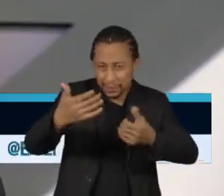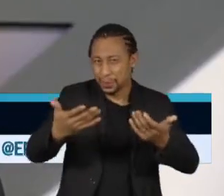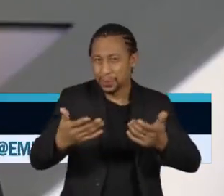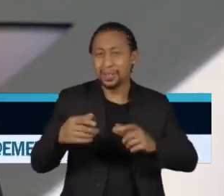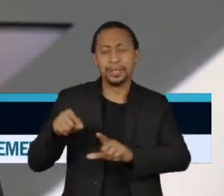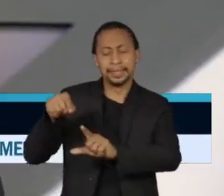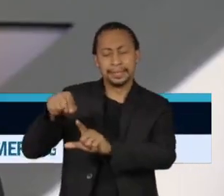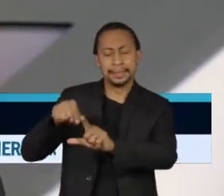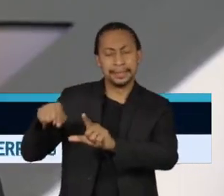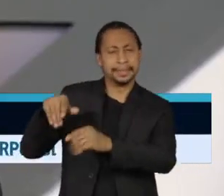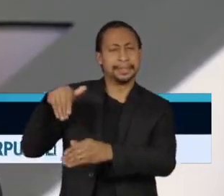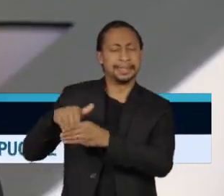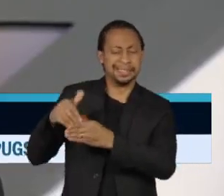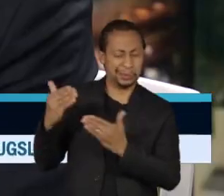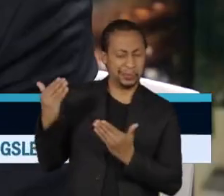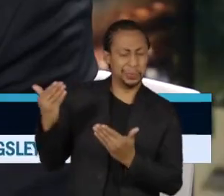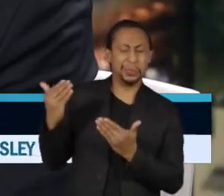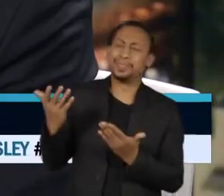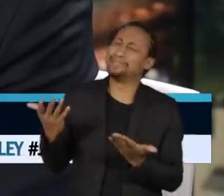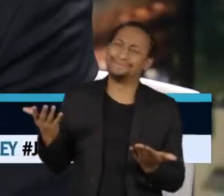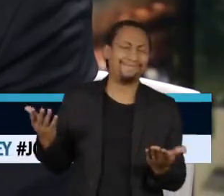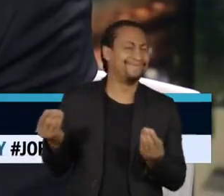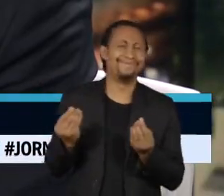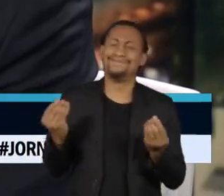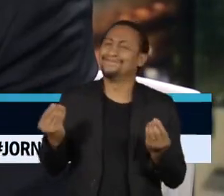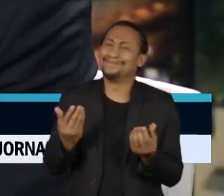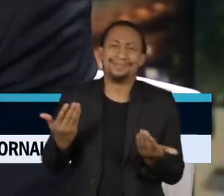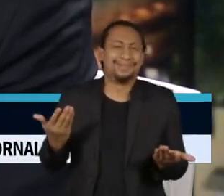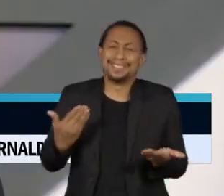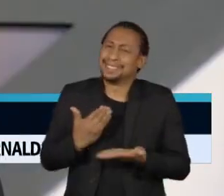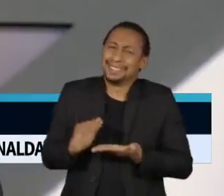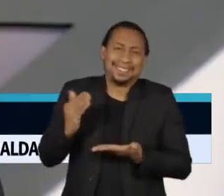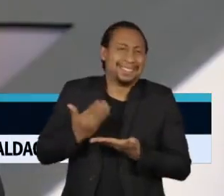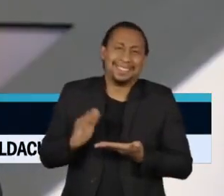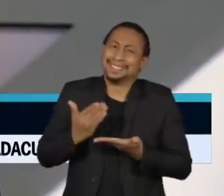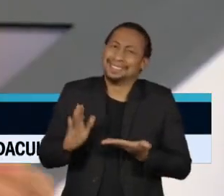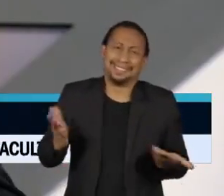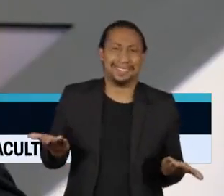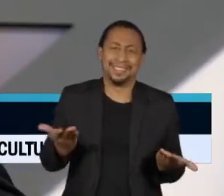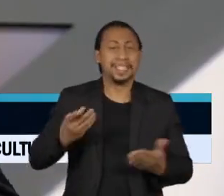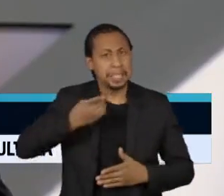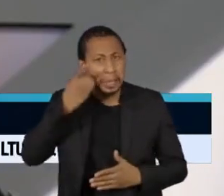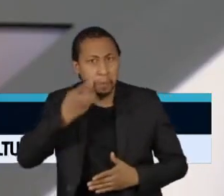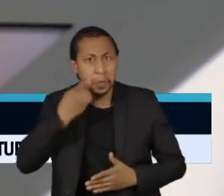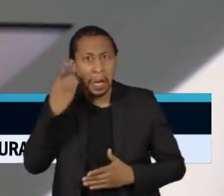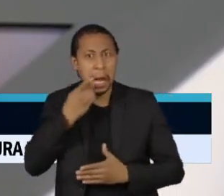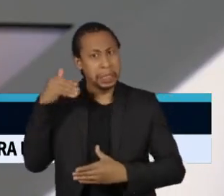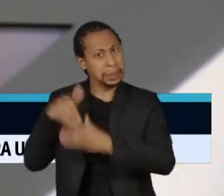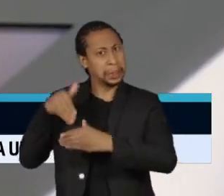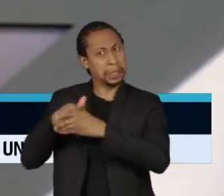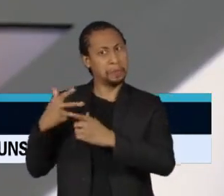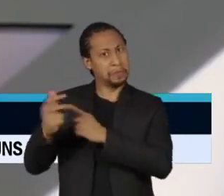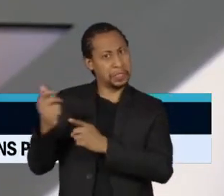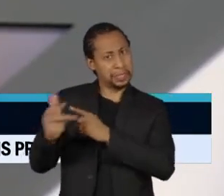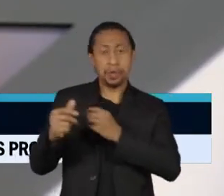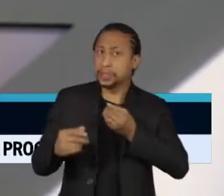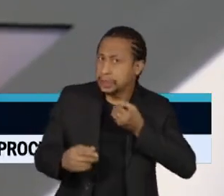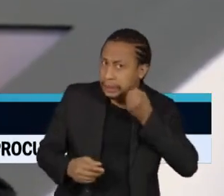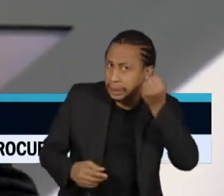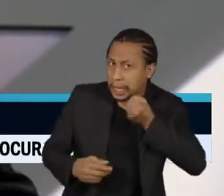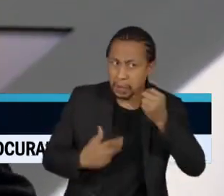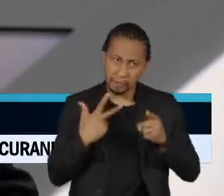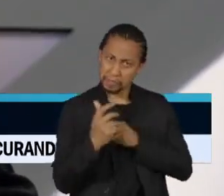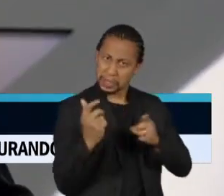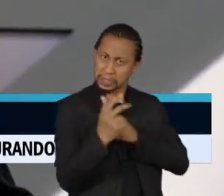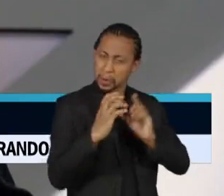é patético, tá certo? O cara que ganha as eleições, falar que desconfia das eleições, ele está dando um tiro no pé, tá certo? É a mesma coisa